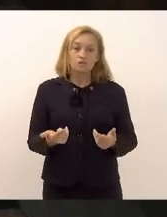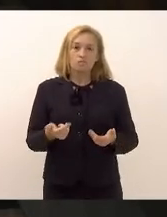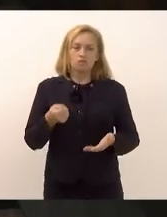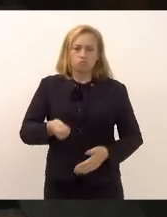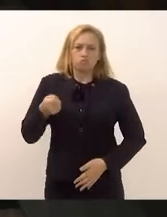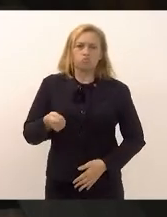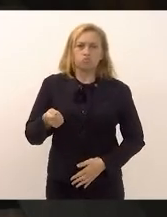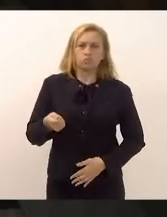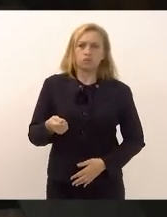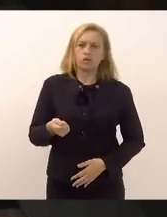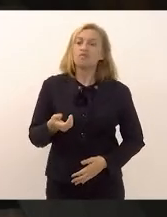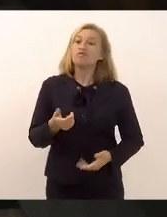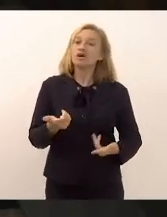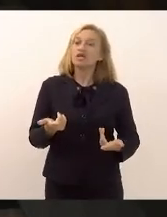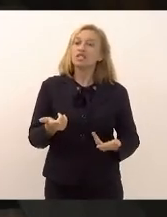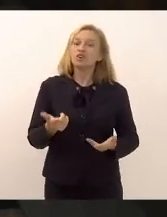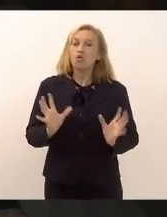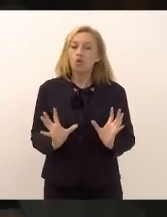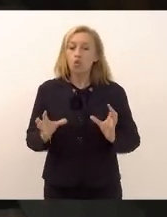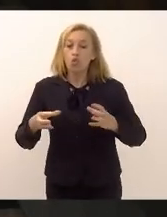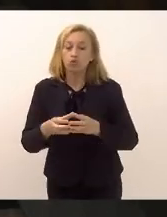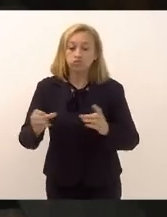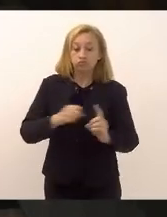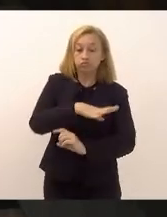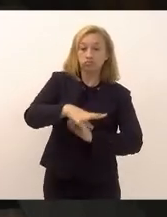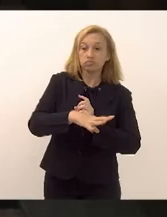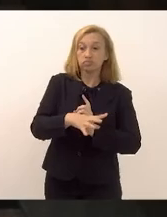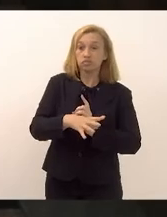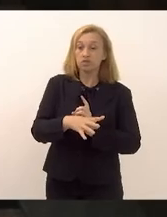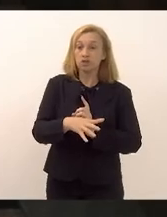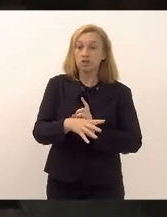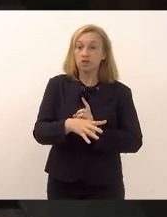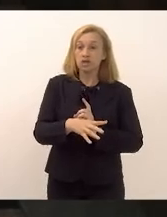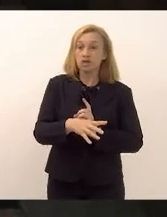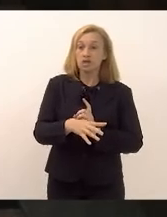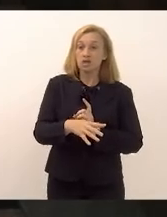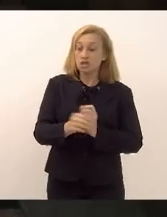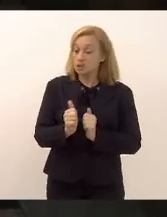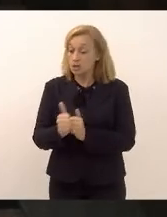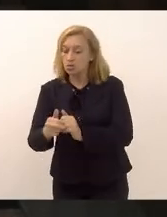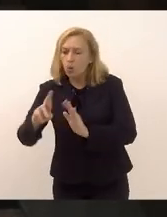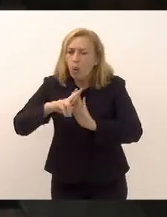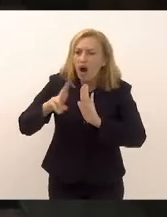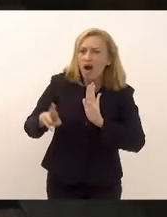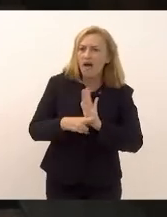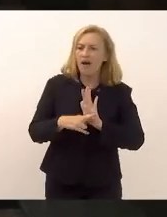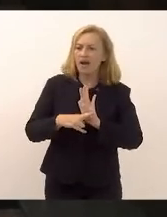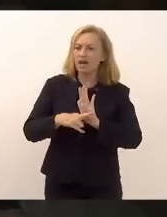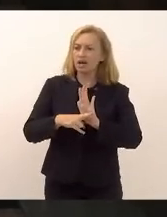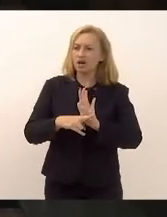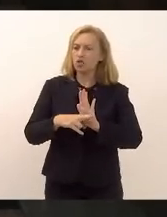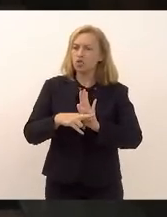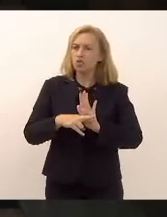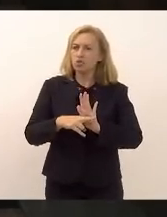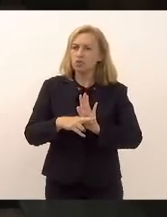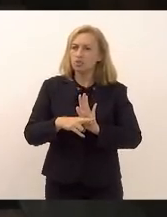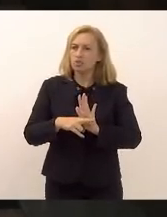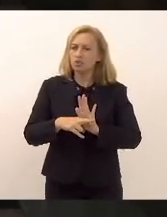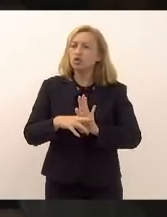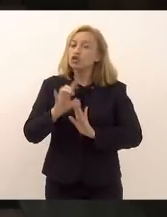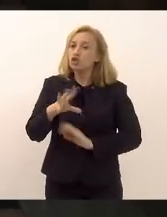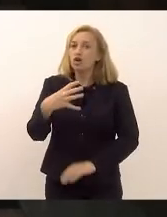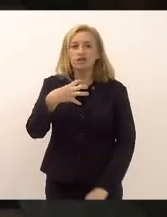autoritária, tentar fazer com que o conjunto da sociedade se estabeleça a um tipo de comportamento que só